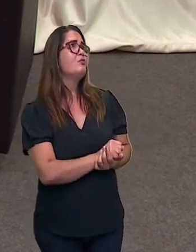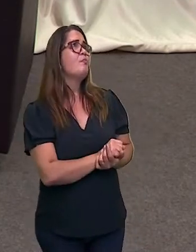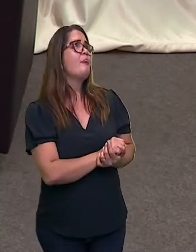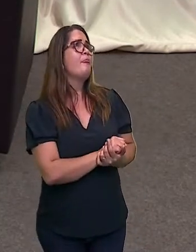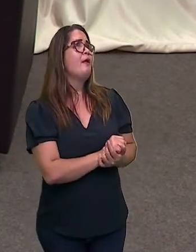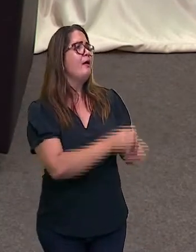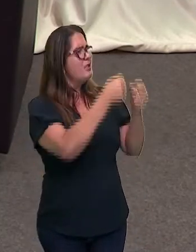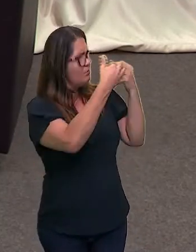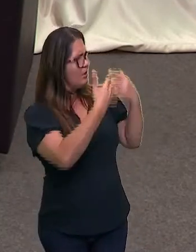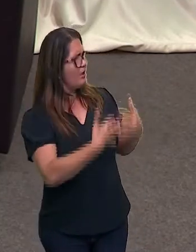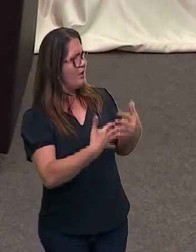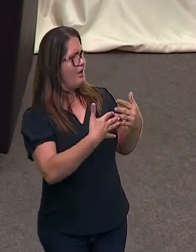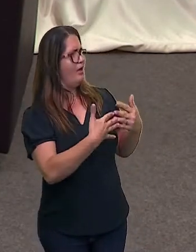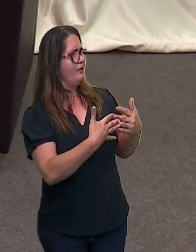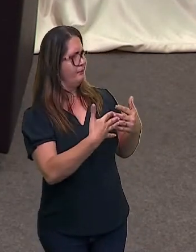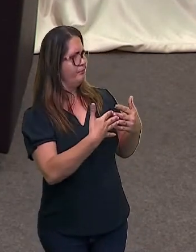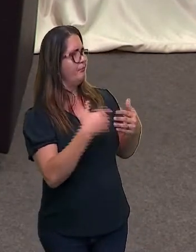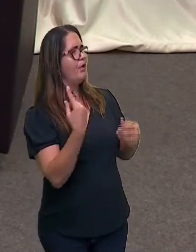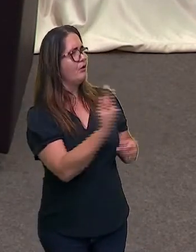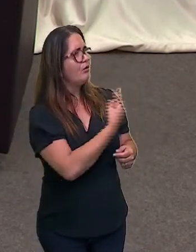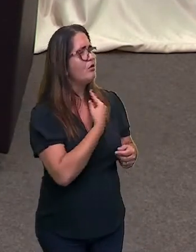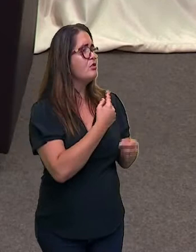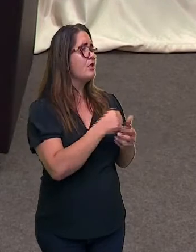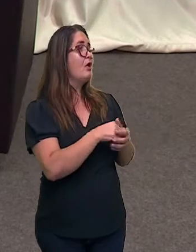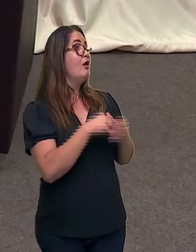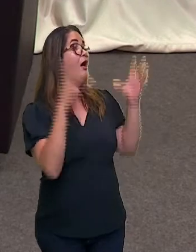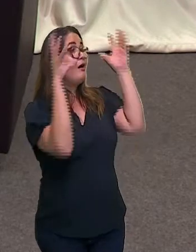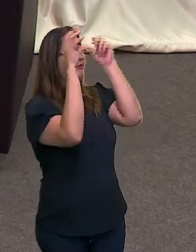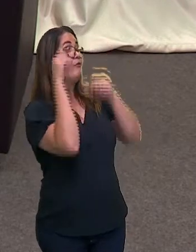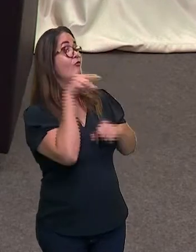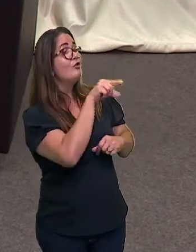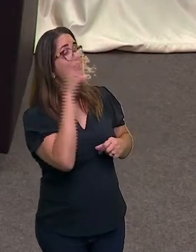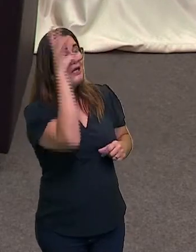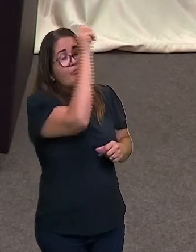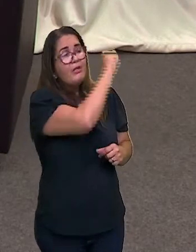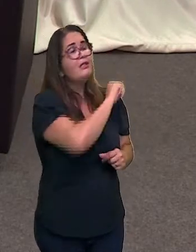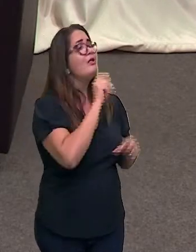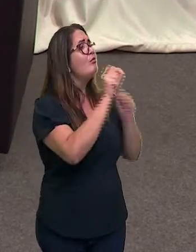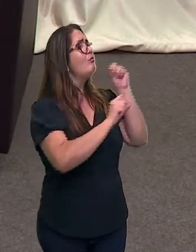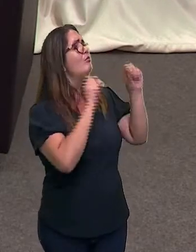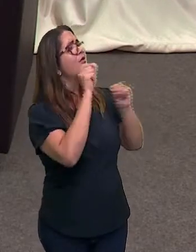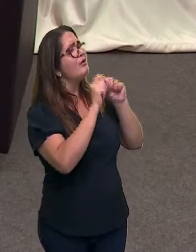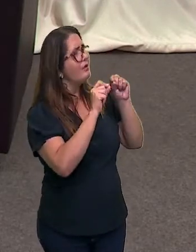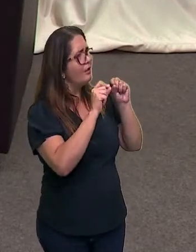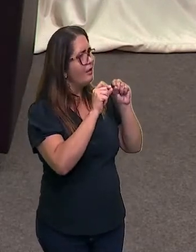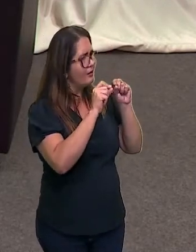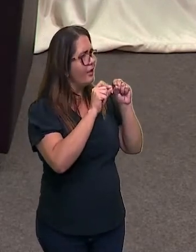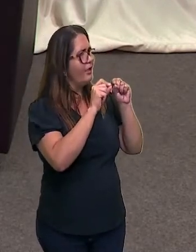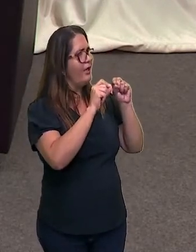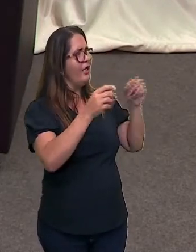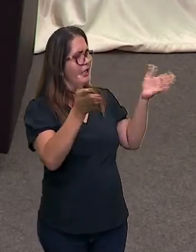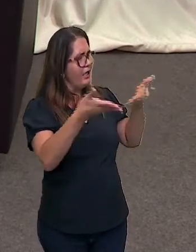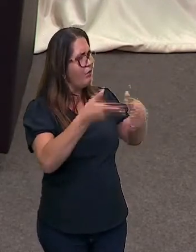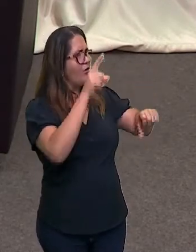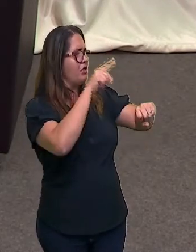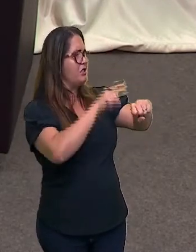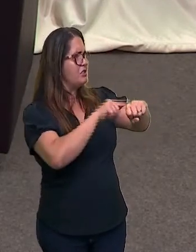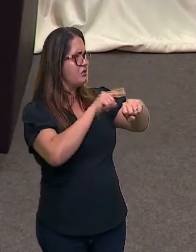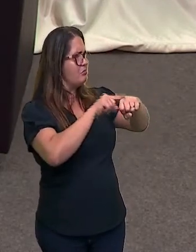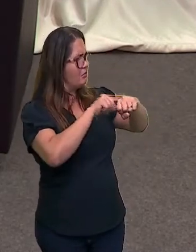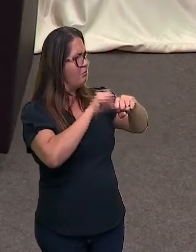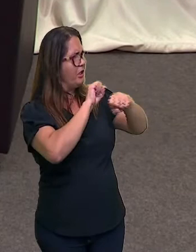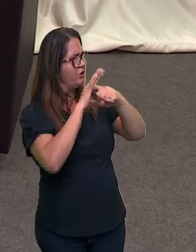falar para mim qual o aprendizado que você teve com tudo isso? Porque eu acredito que em tudo na nossa vida, tudo